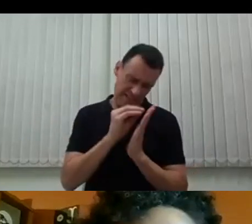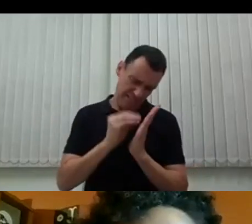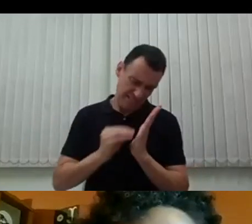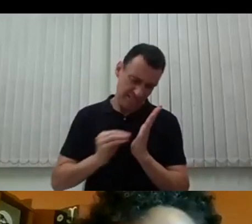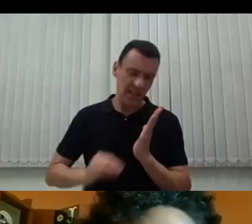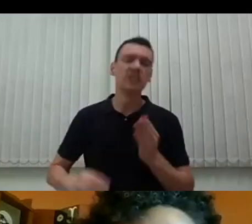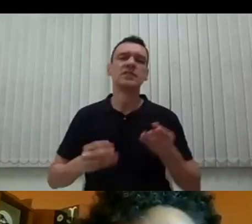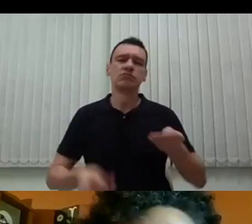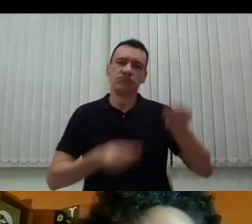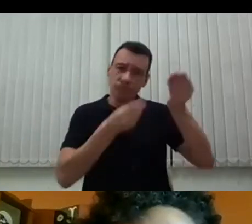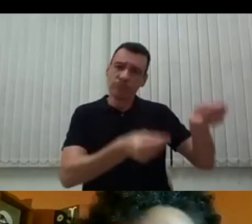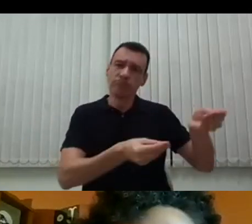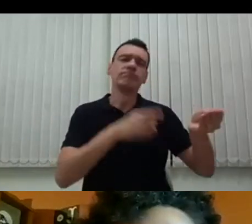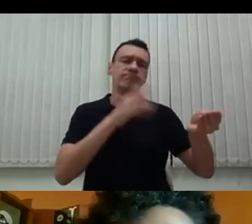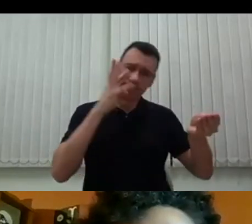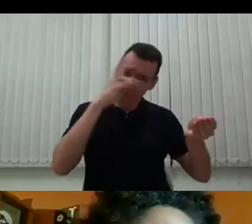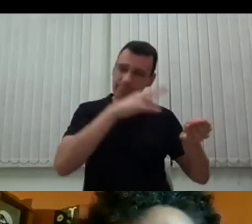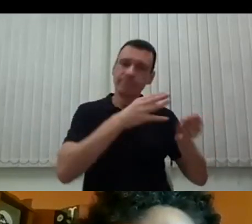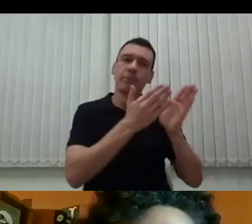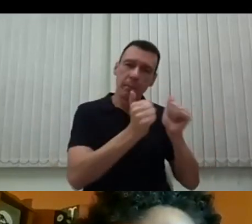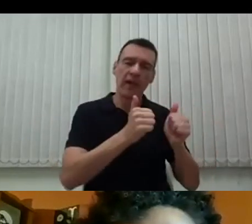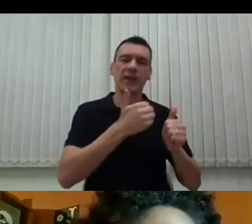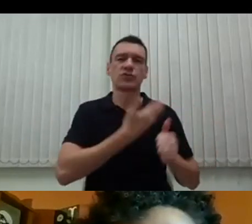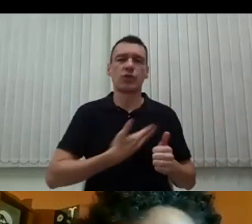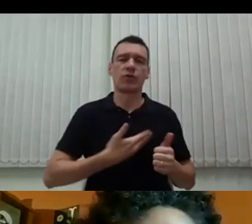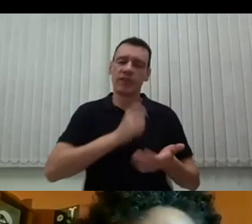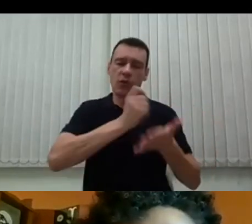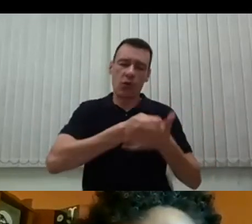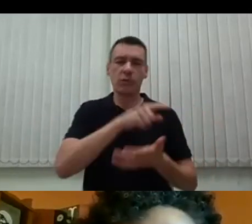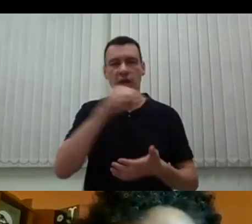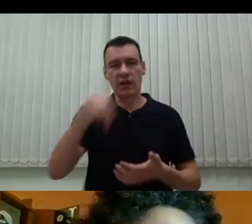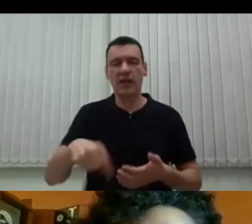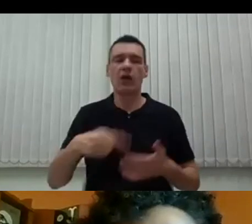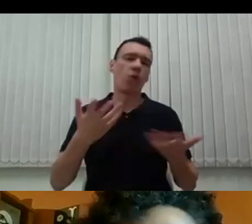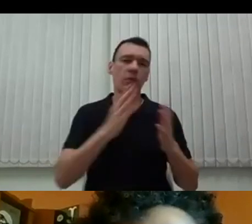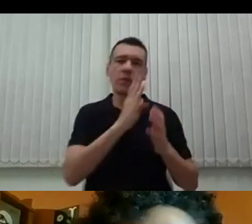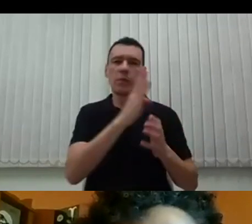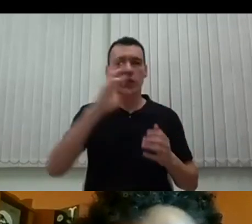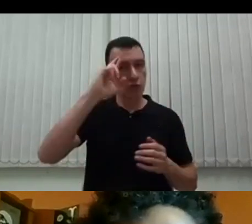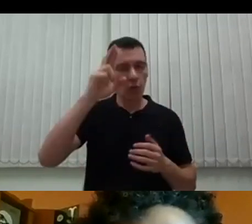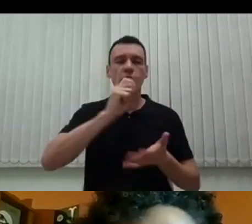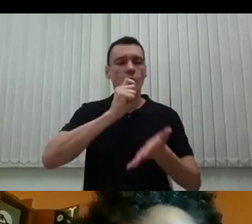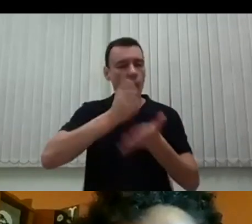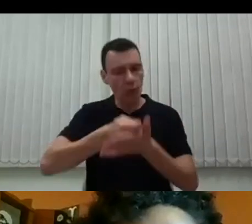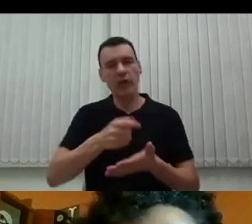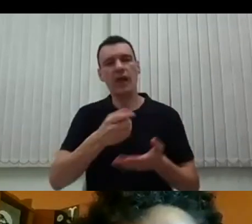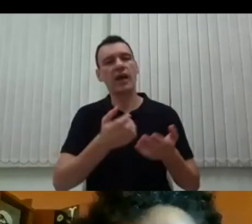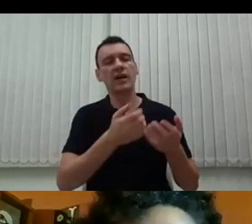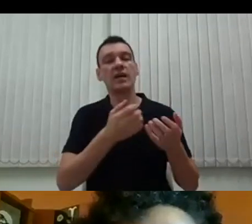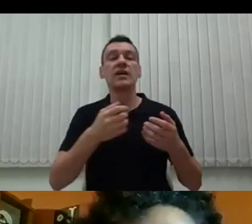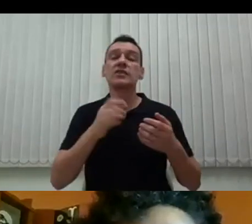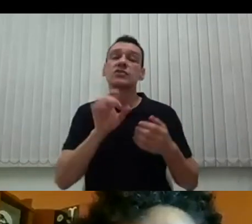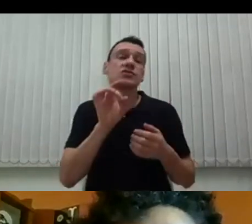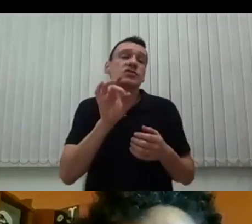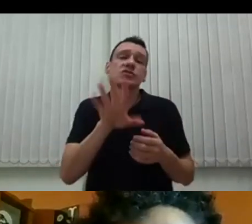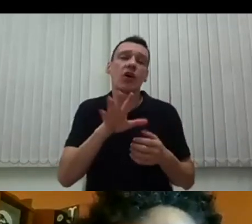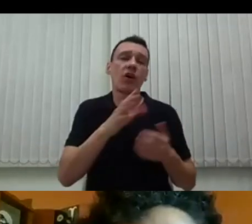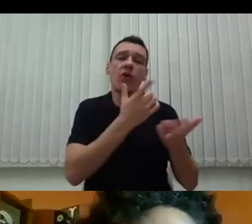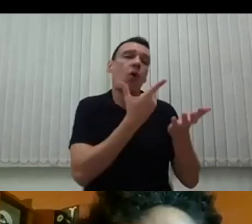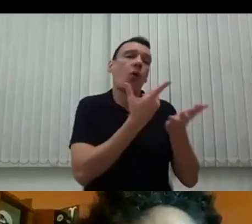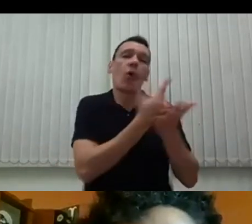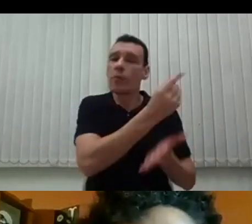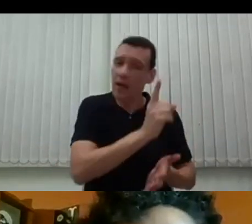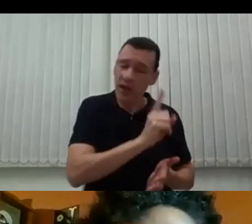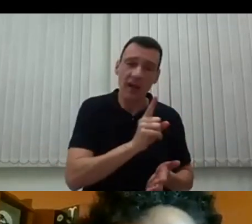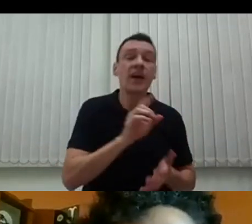E não só, porque não basta a mediação da informação, não basta apenas adquirir os livros, é preciso ação cultural. É preciso